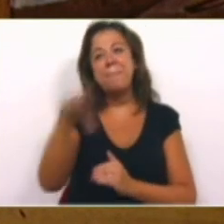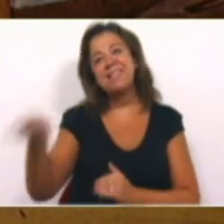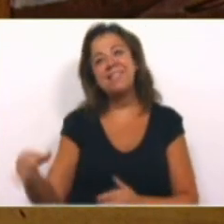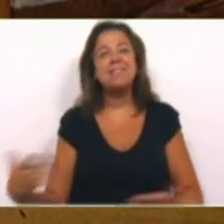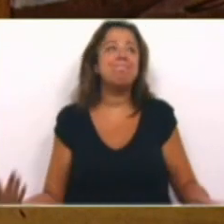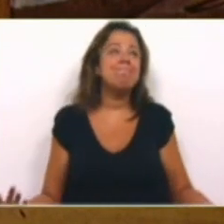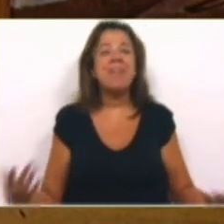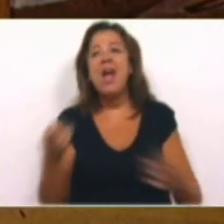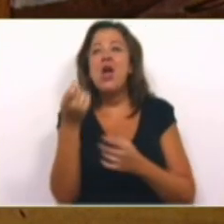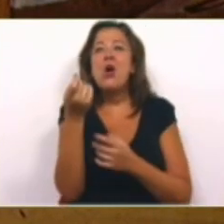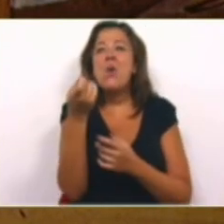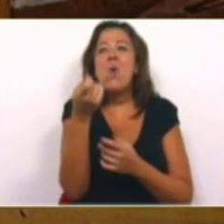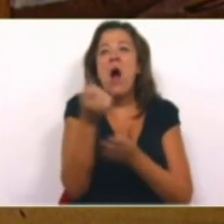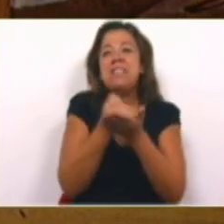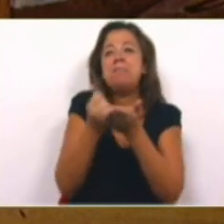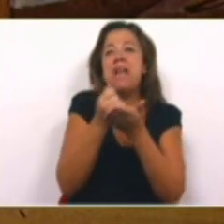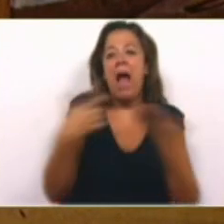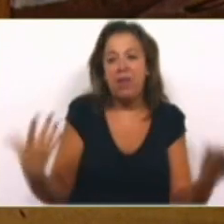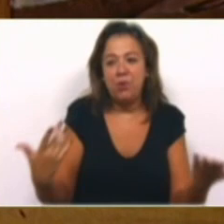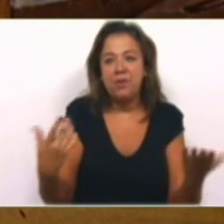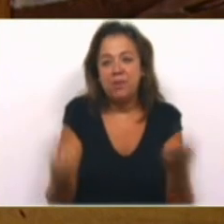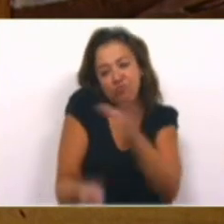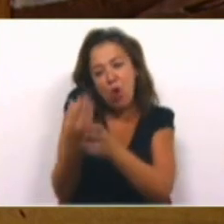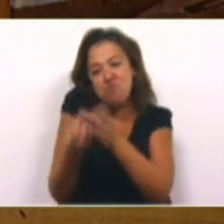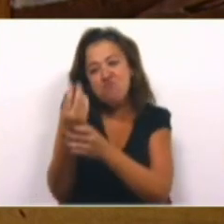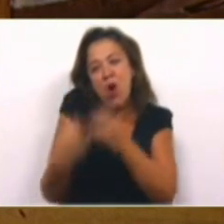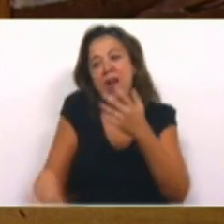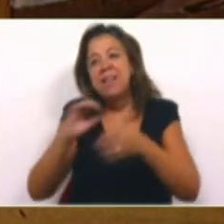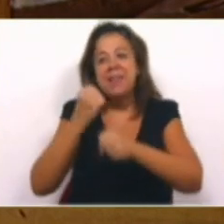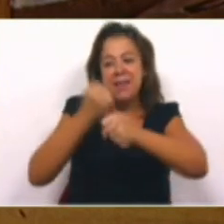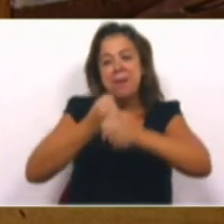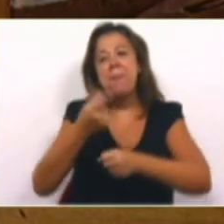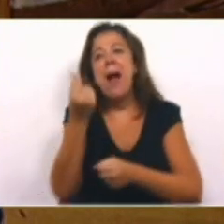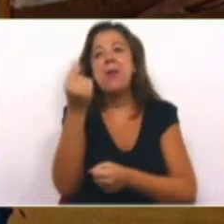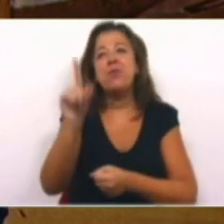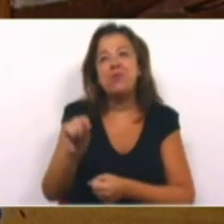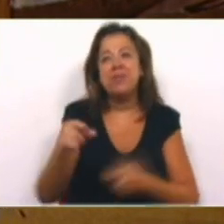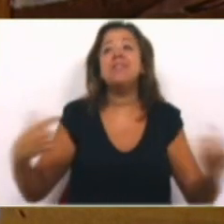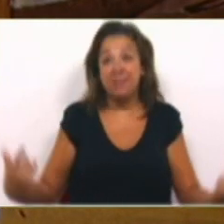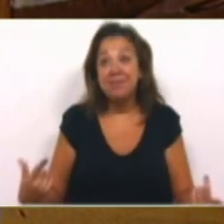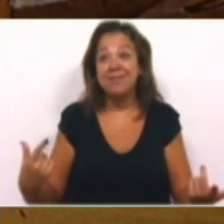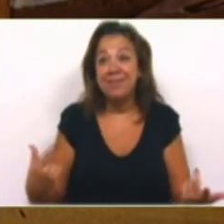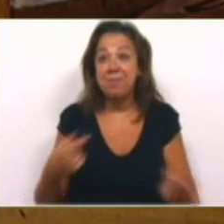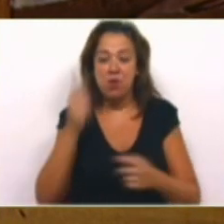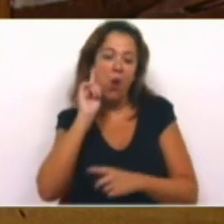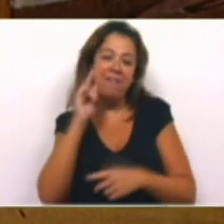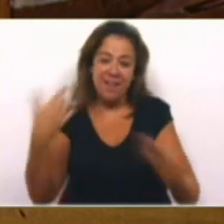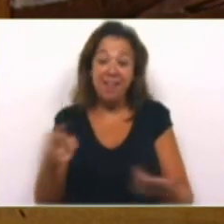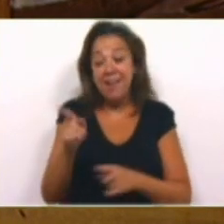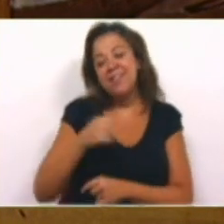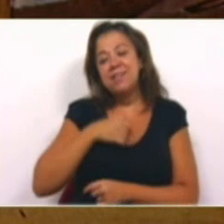de quase-mercado, produtor de mão de obra barata, mas qualificada, onde as empresas